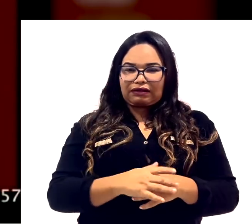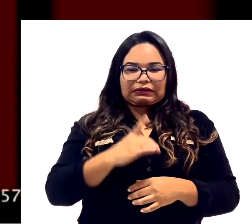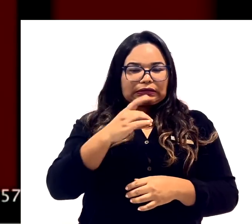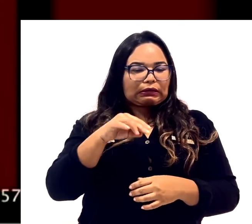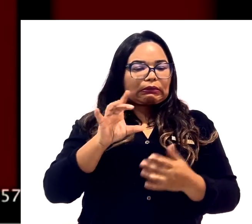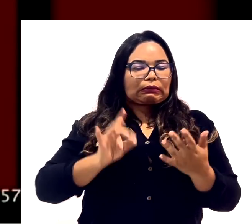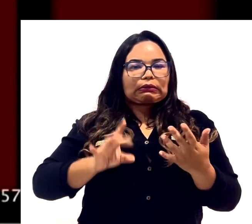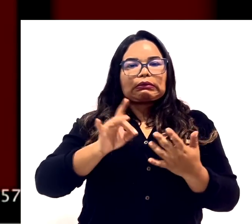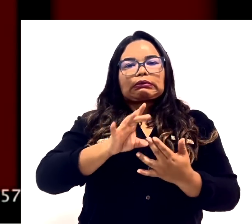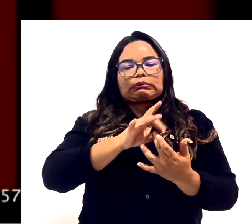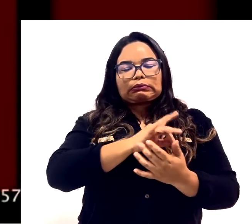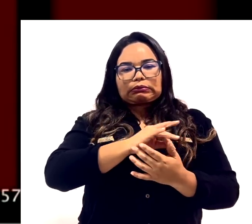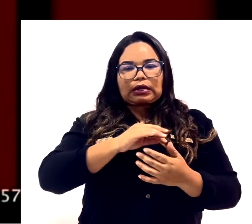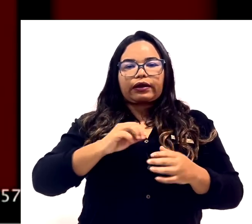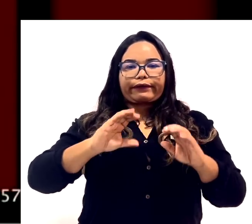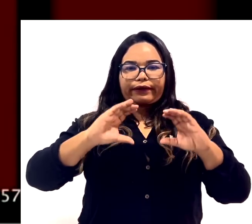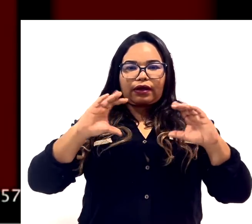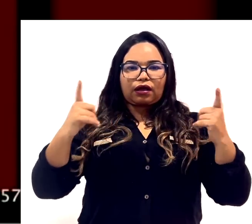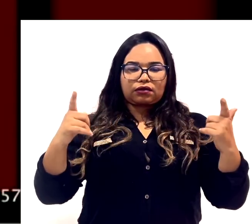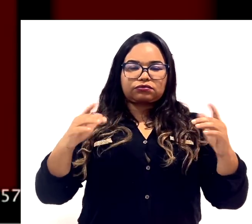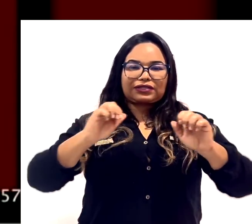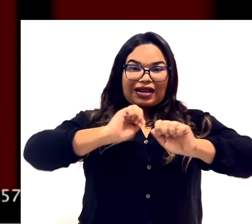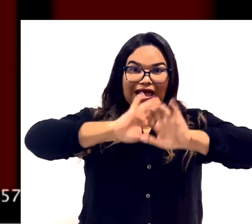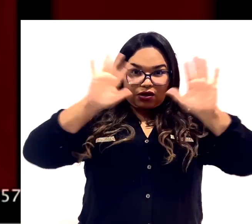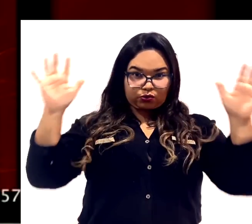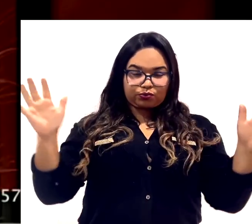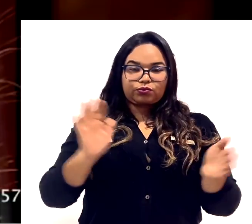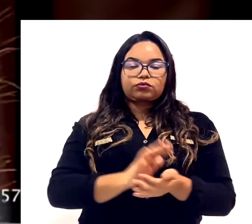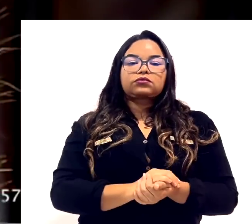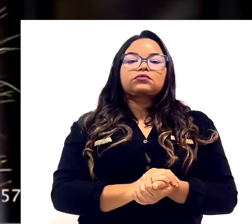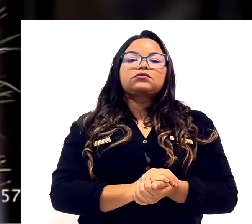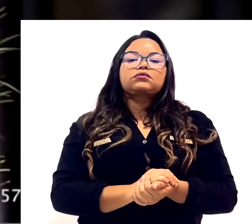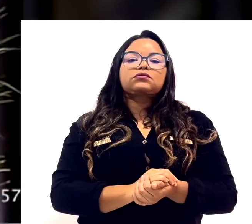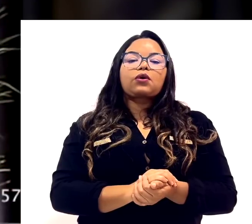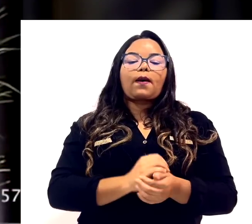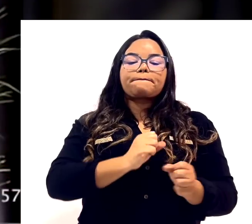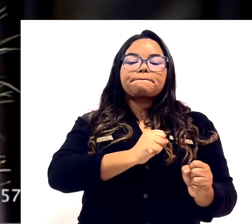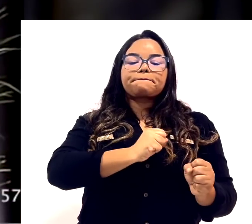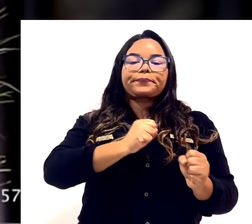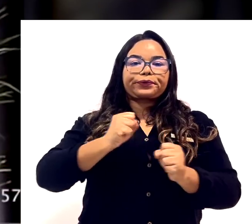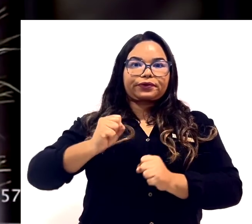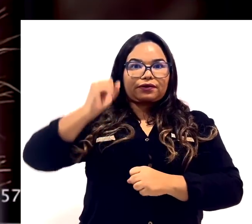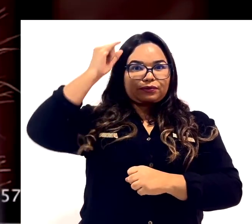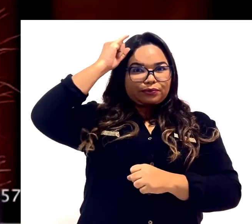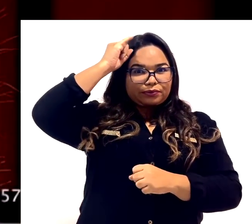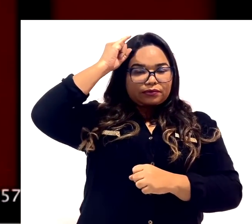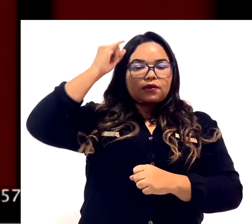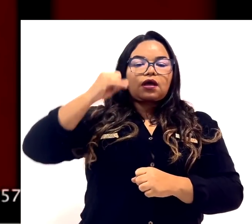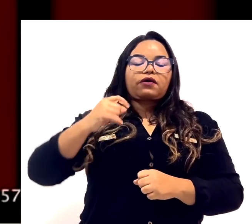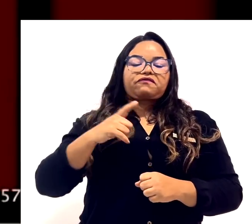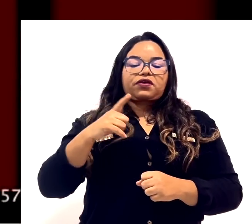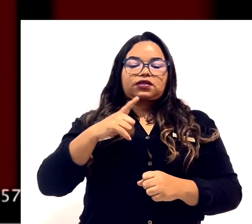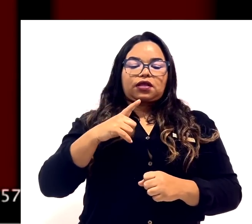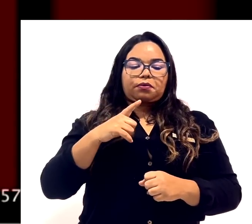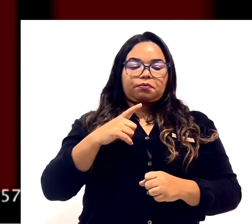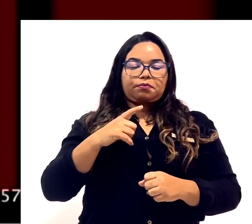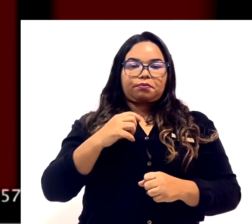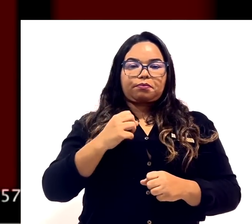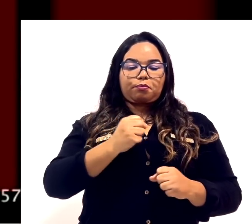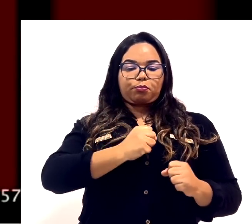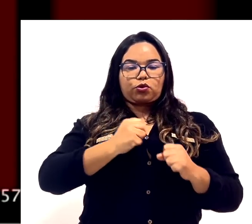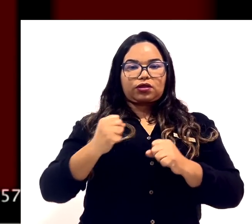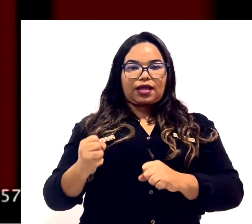Daniel é muito preciso. E ele governará e serão entregues em suas mãos por um tempo, tempos e metade de um